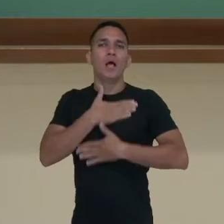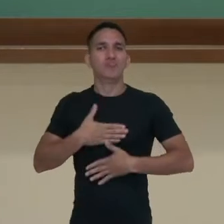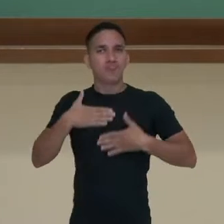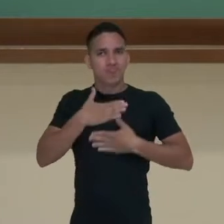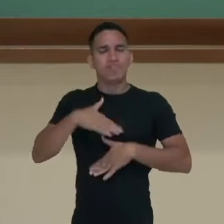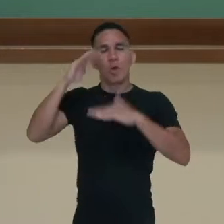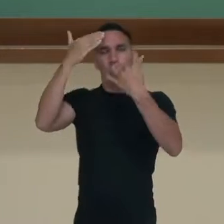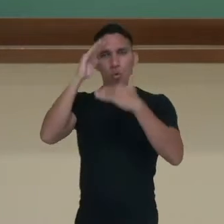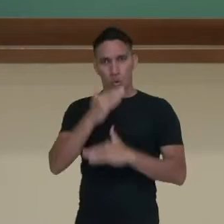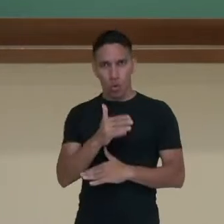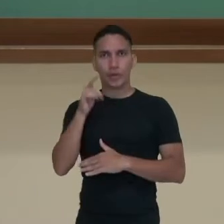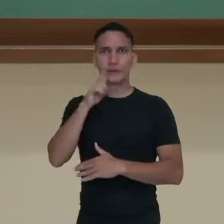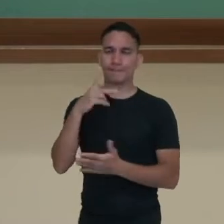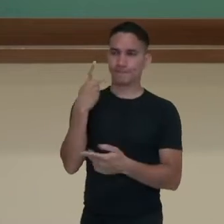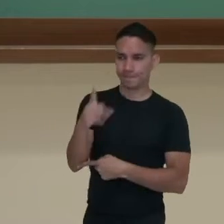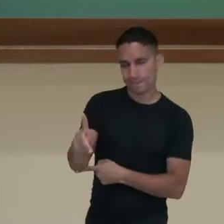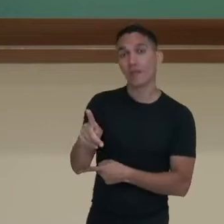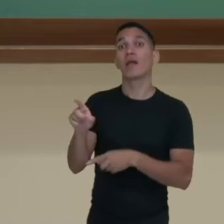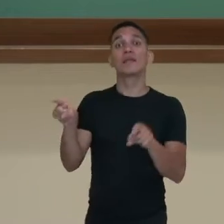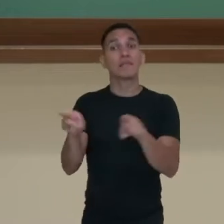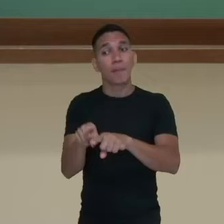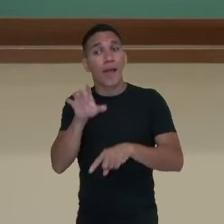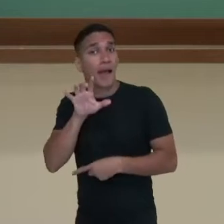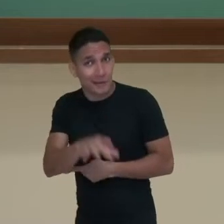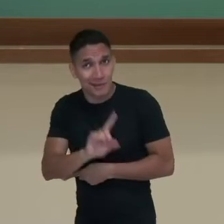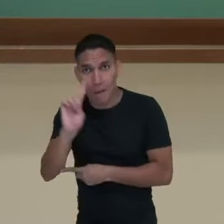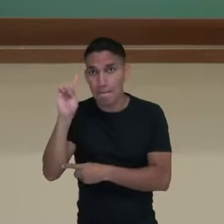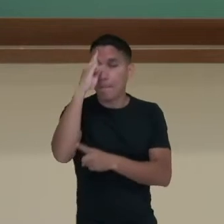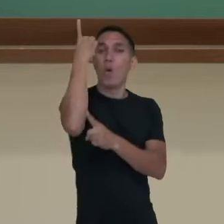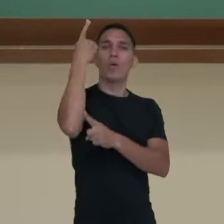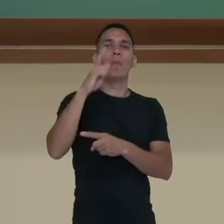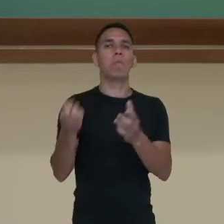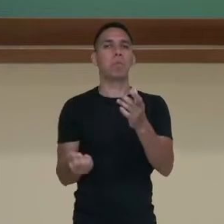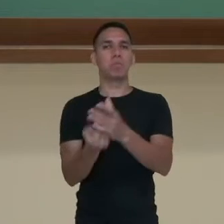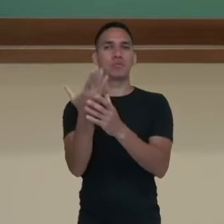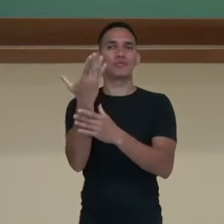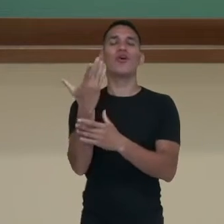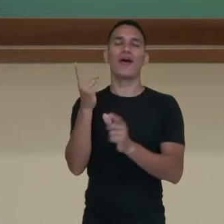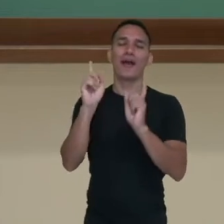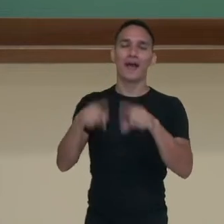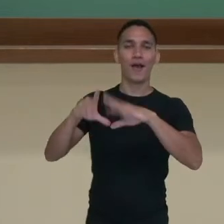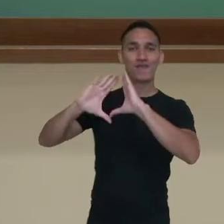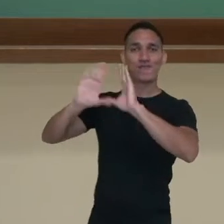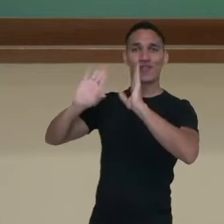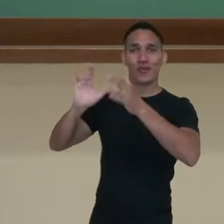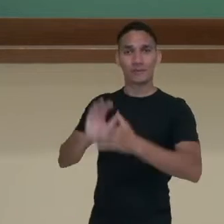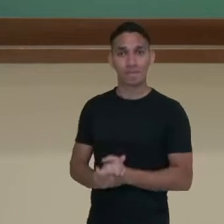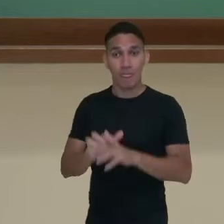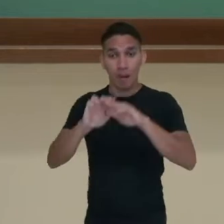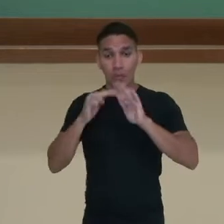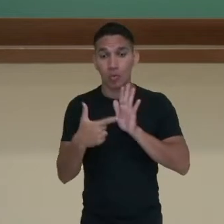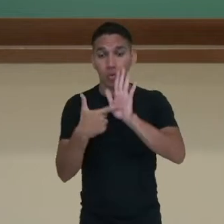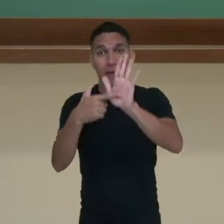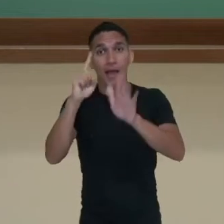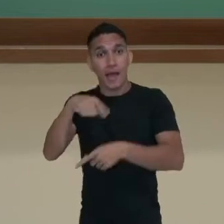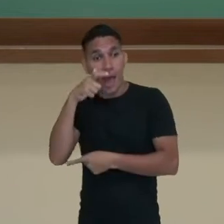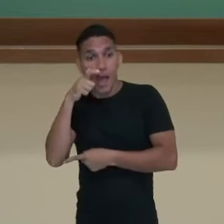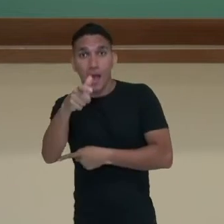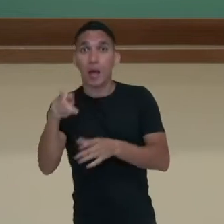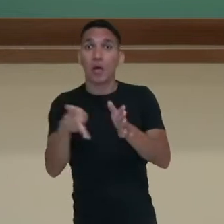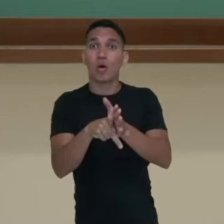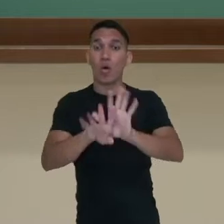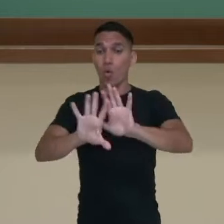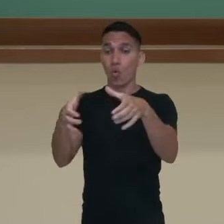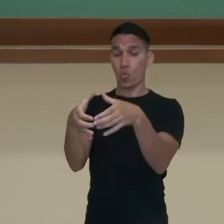e de recreação. E assim também surgiu o voleibol. Então ele veio ali para o interesse de uma